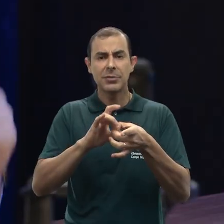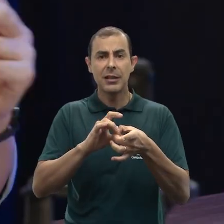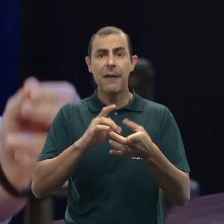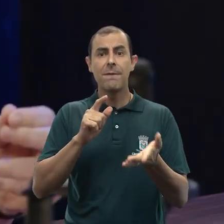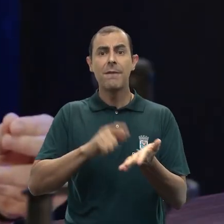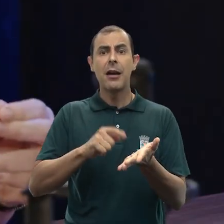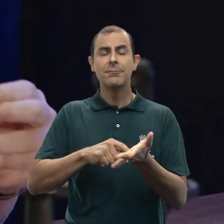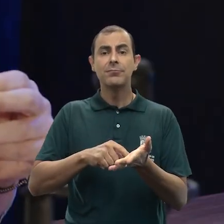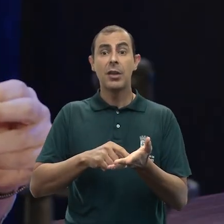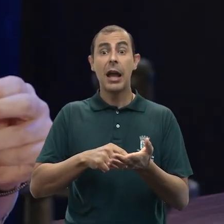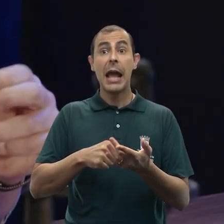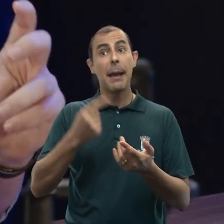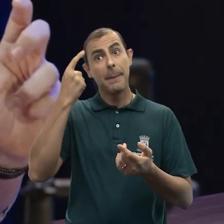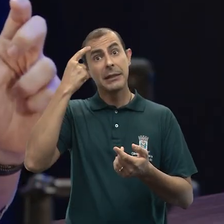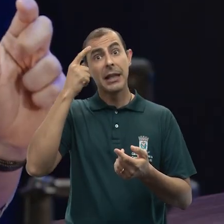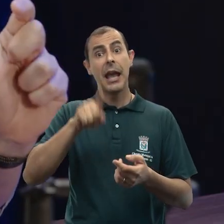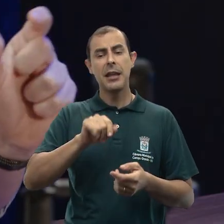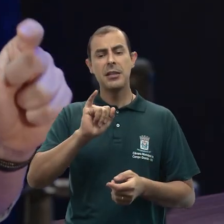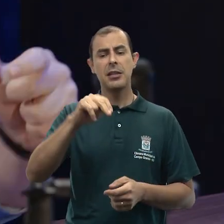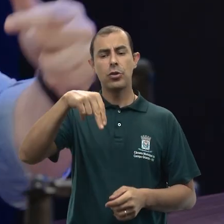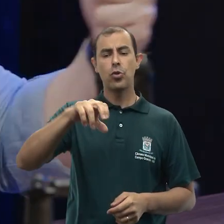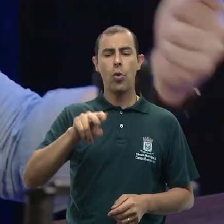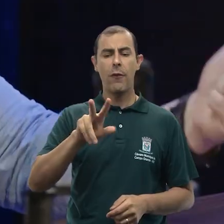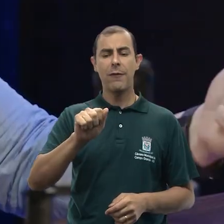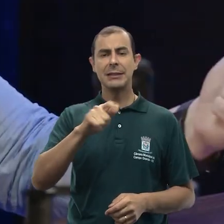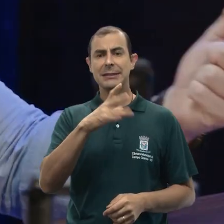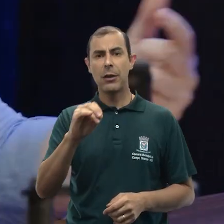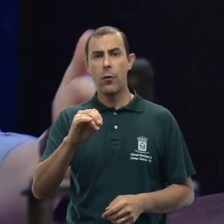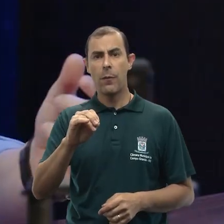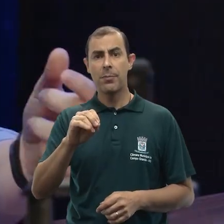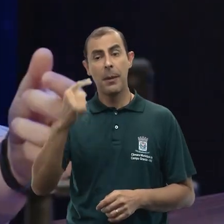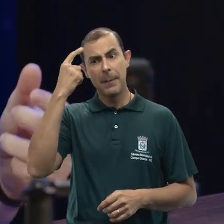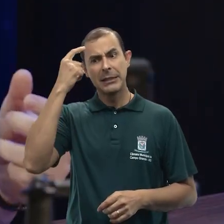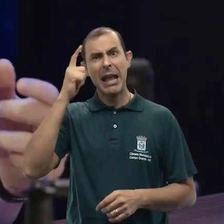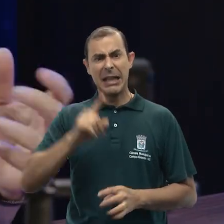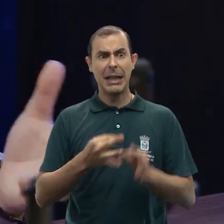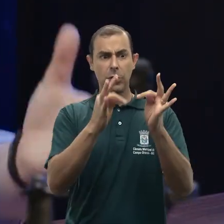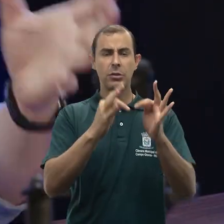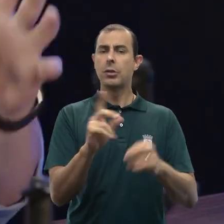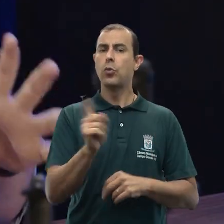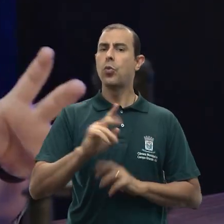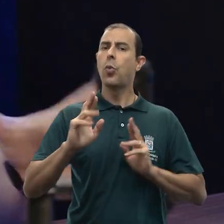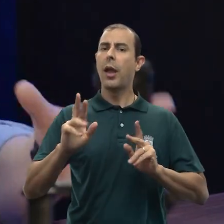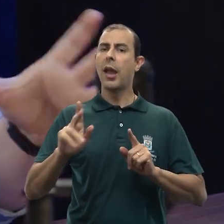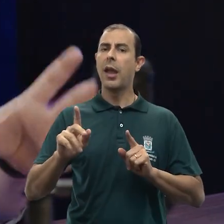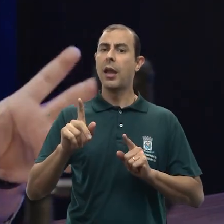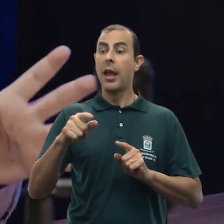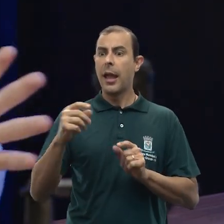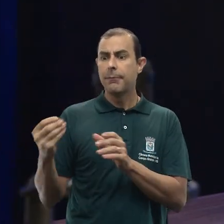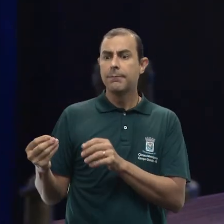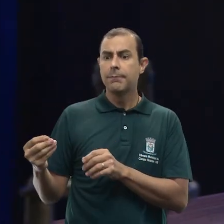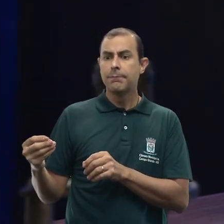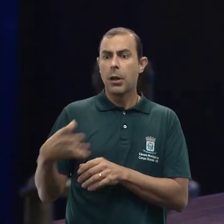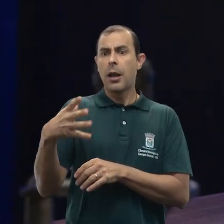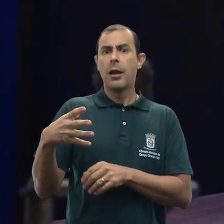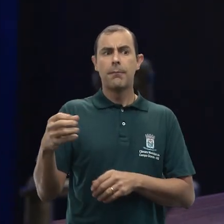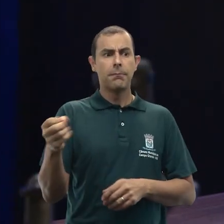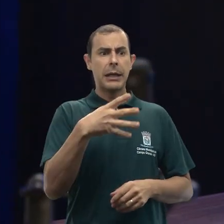fala inovação, não é necessariamente uma inovação tecnológica, é você colocar as pessoas para